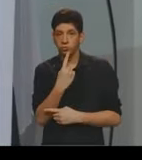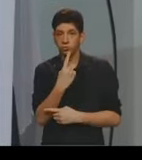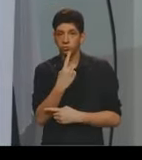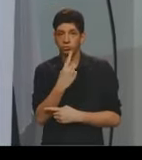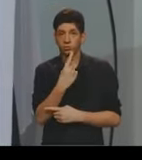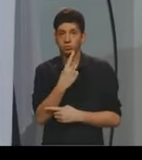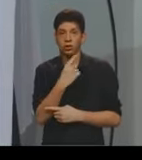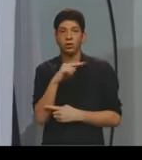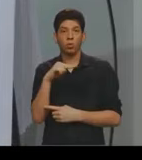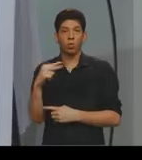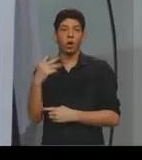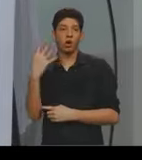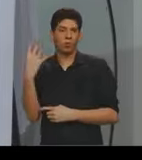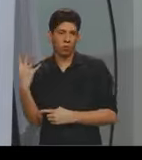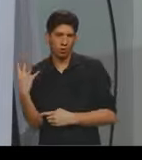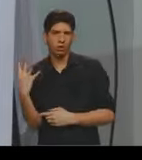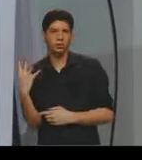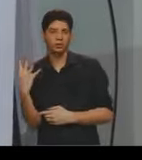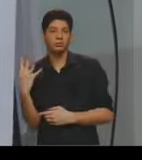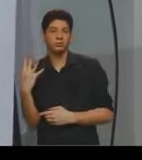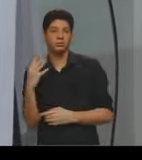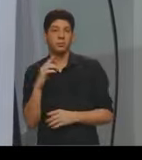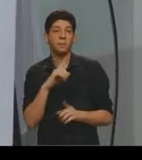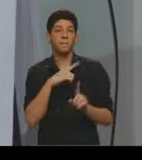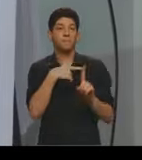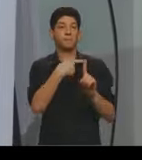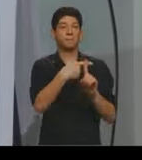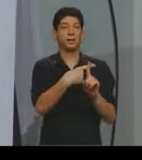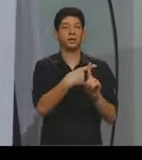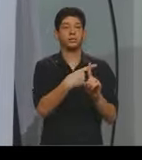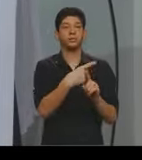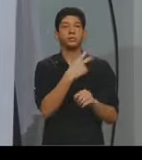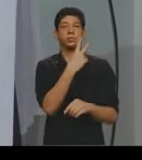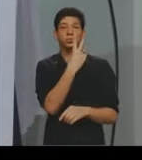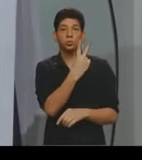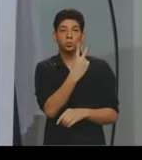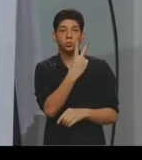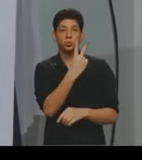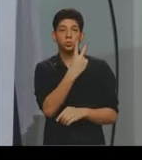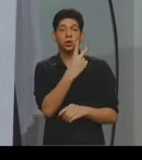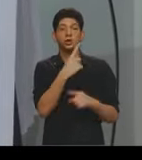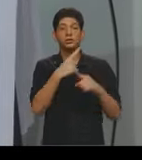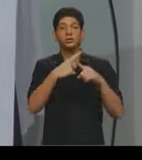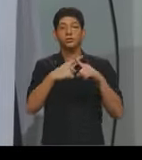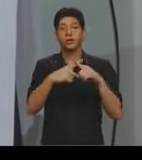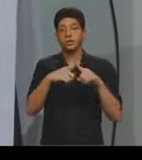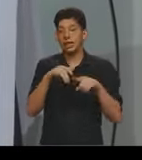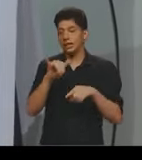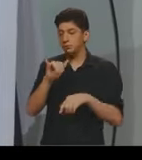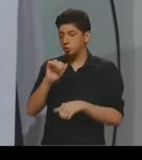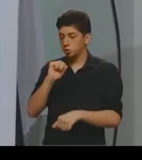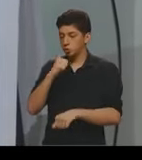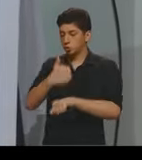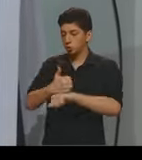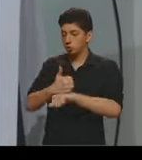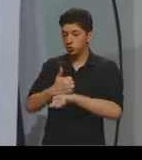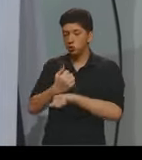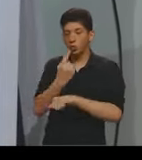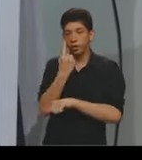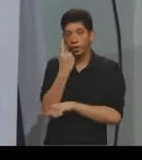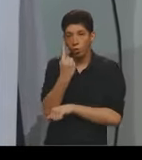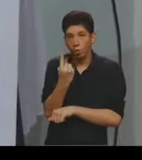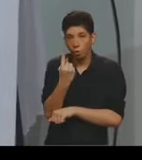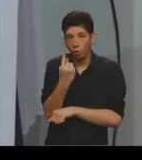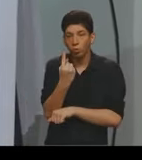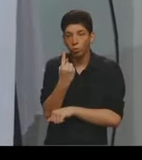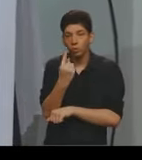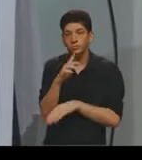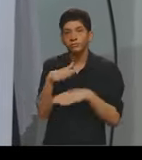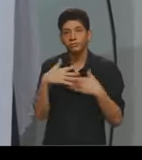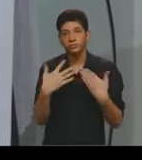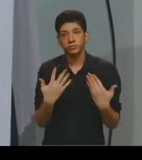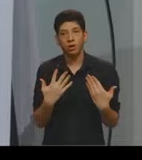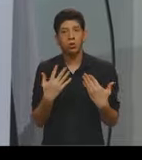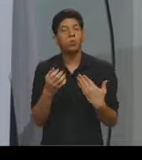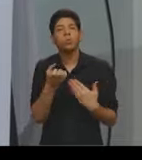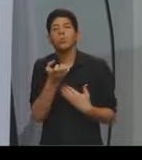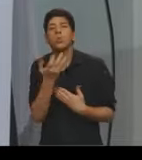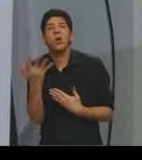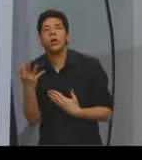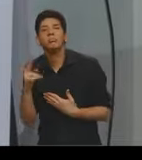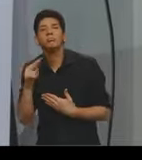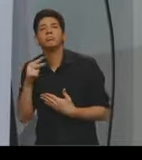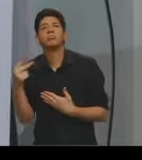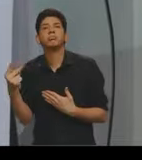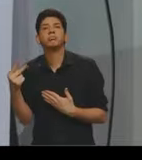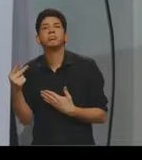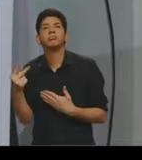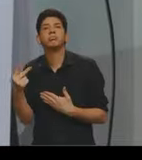dá 4, mais 2 vezes o y também, né, 1. Então, 2 vezes 1 dá quanto? Se